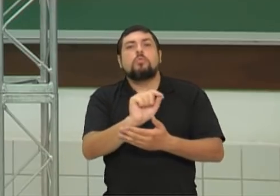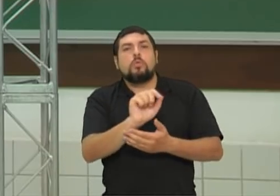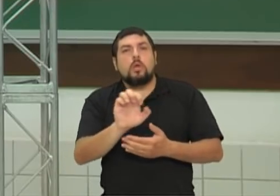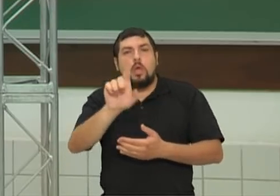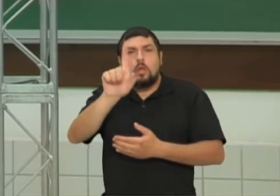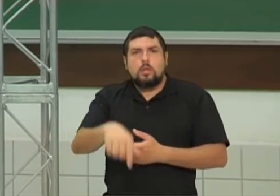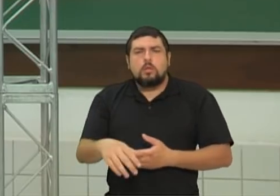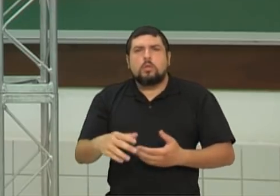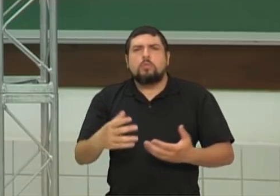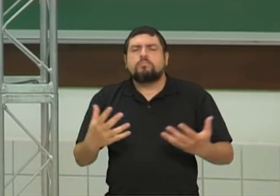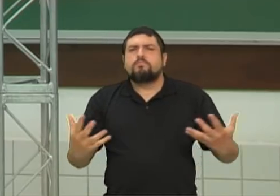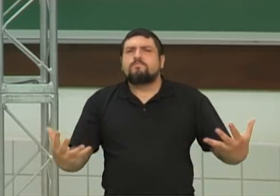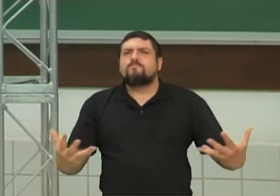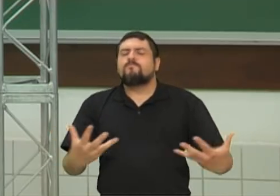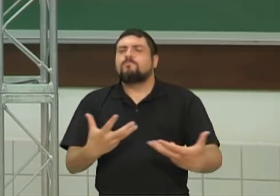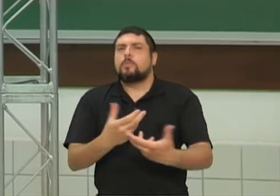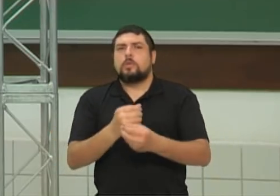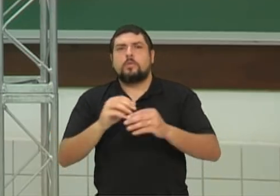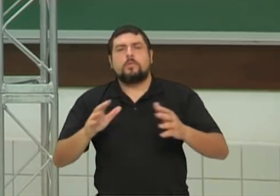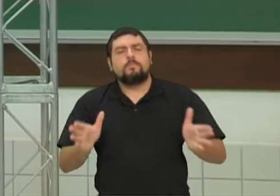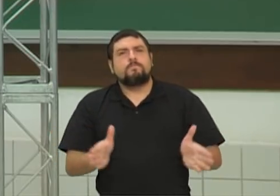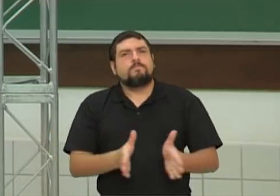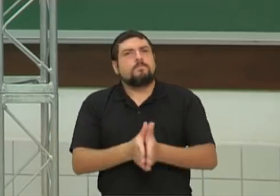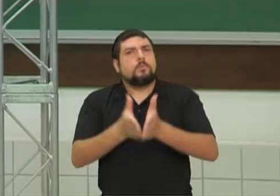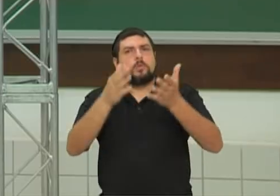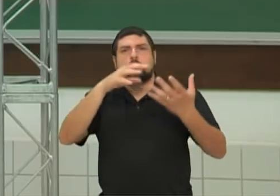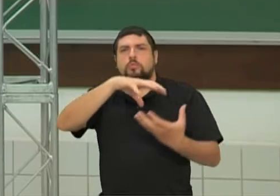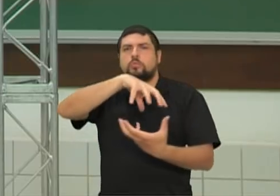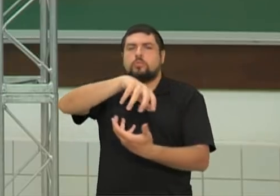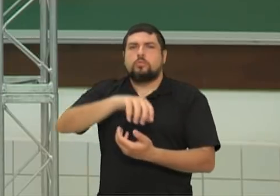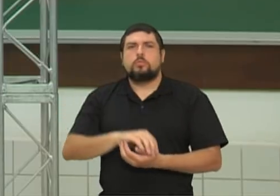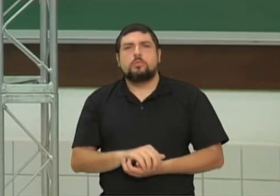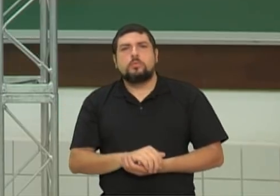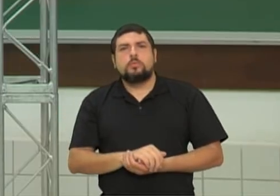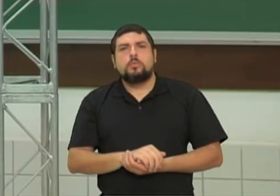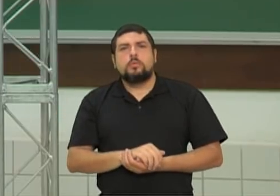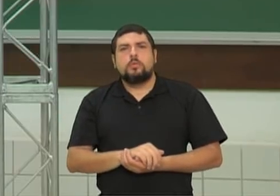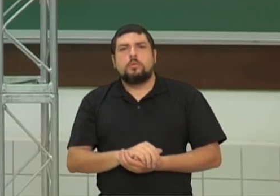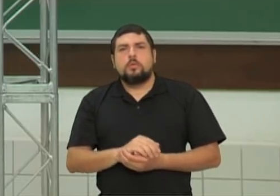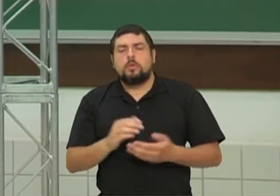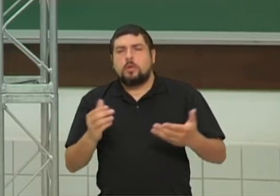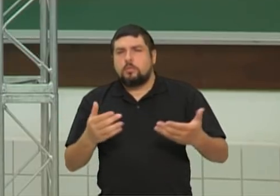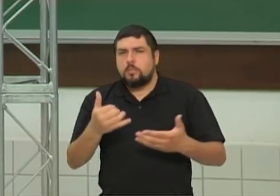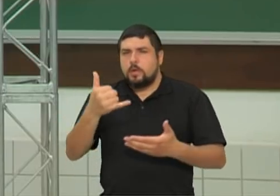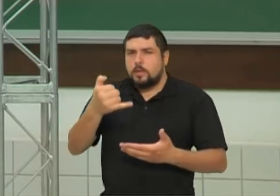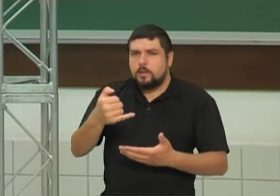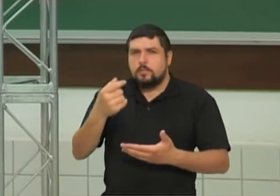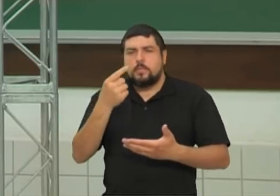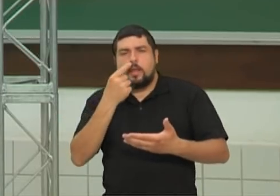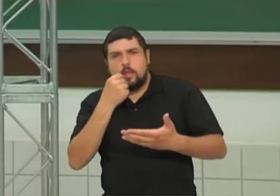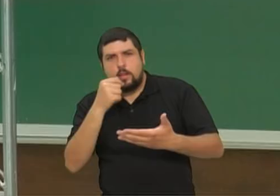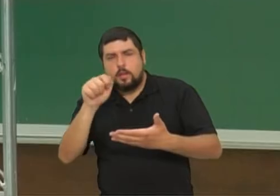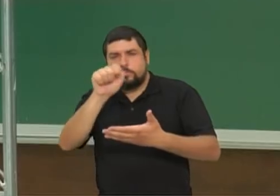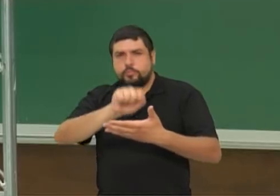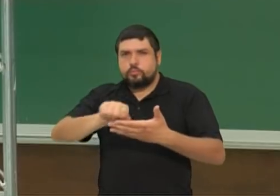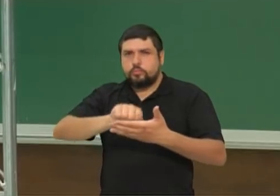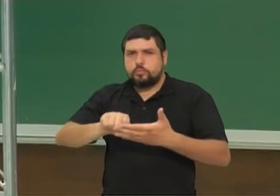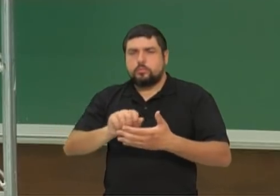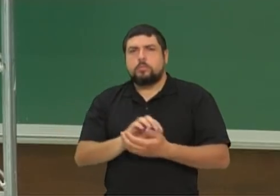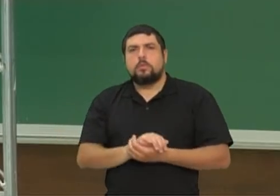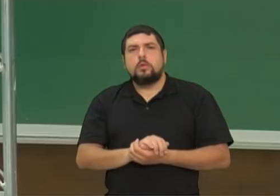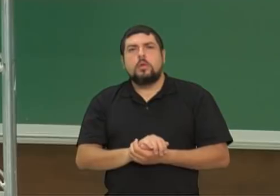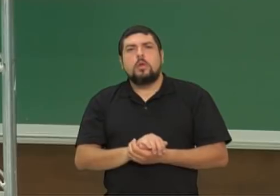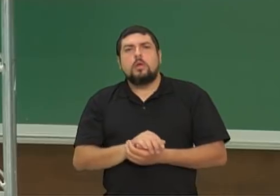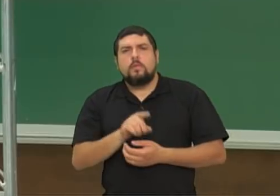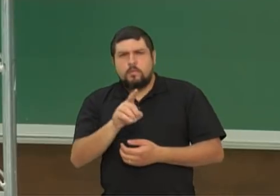mundo. Então, pegue sua caneta, seu lápis para a gente começar algumas reflexões. Primeira delas, você